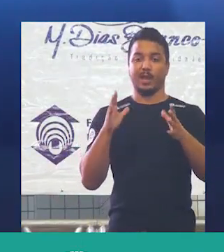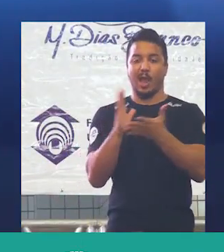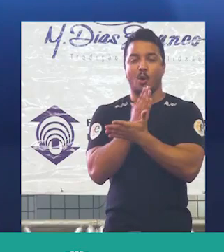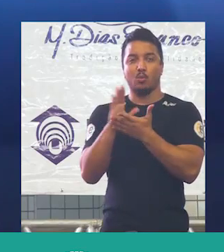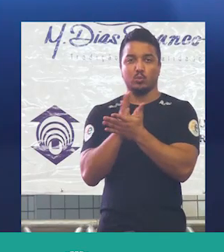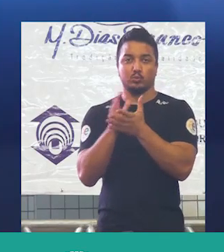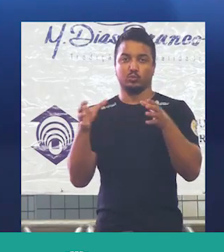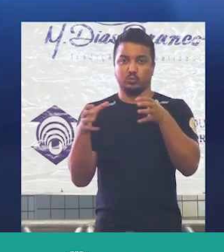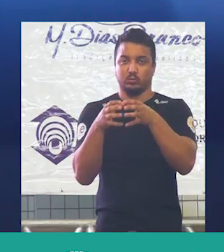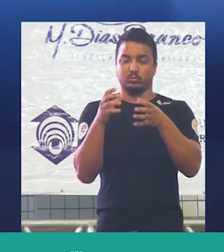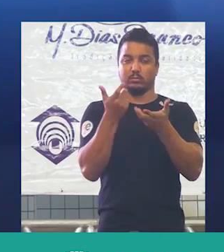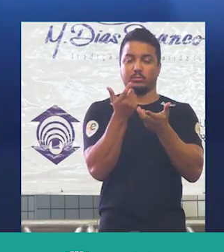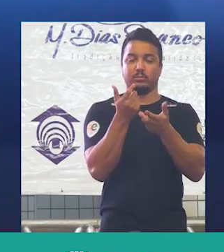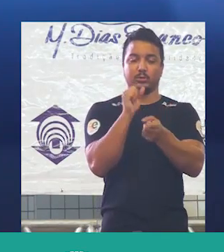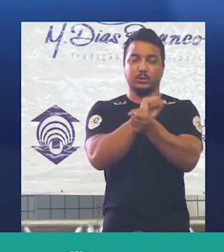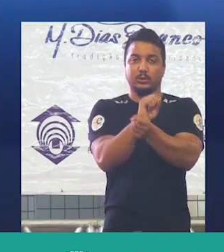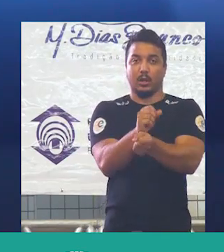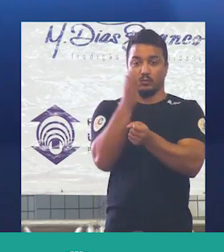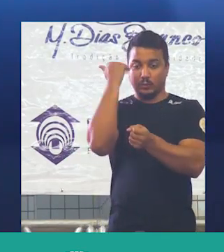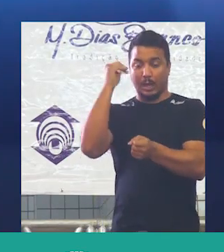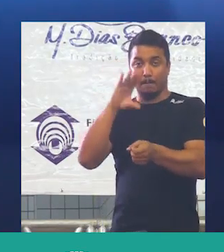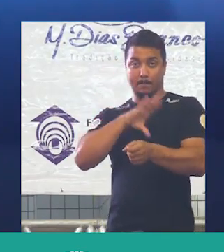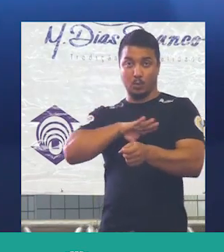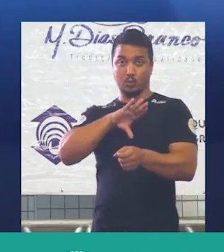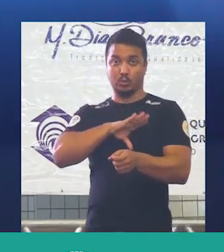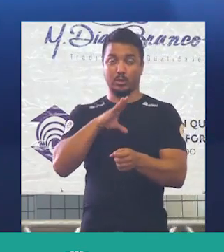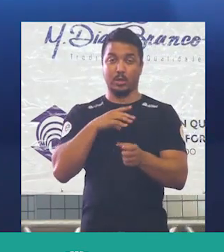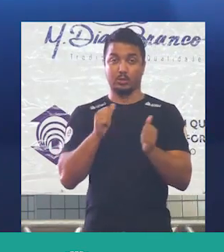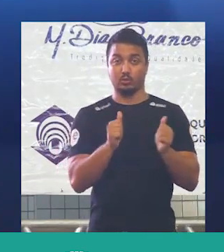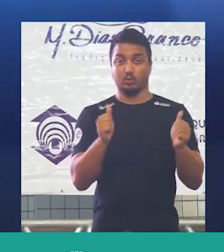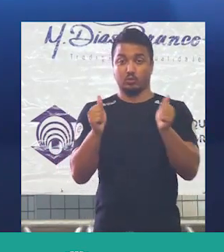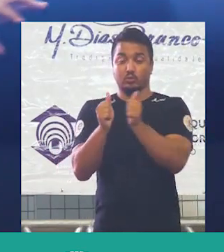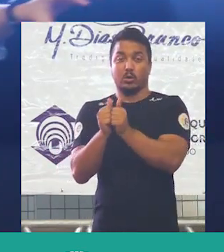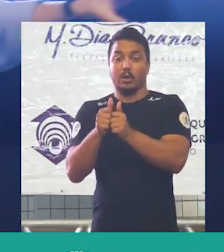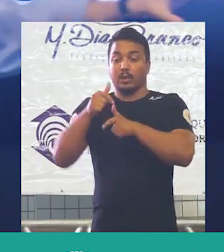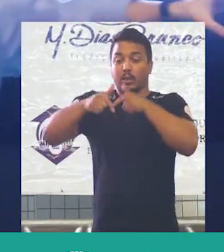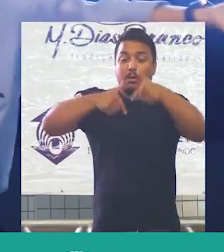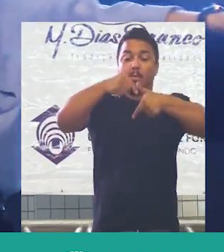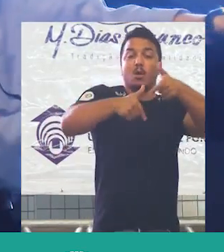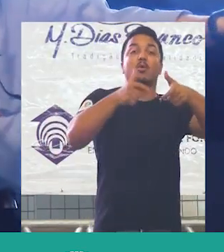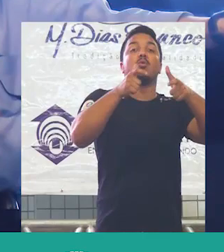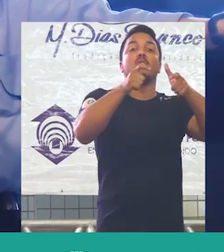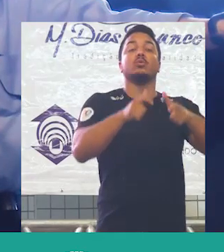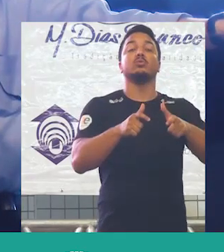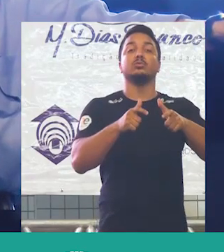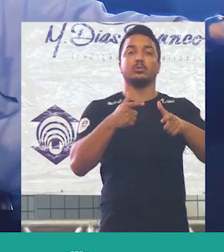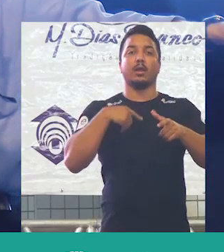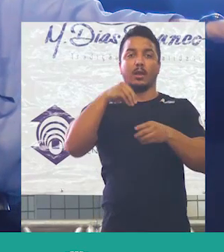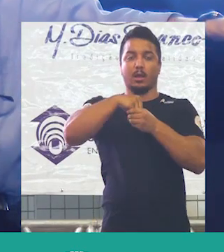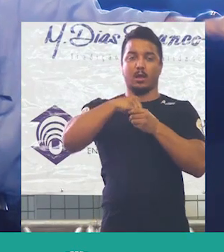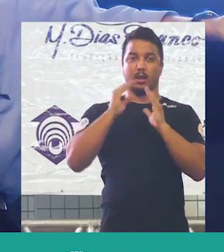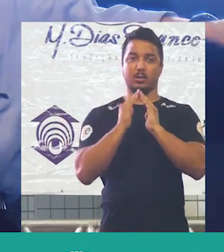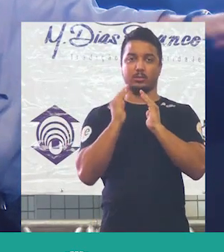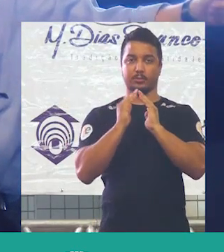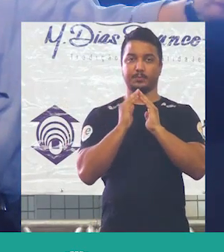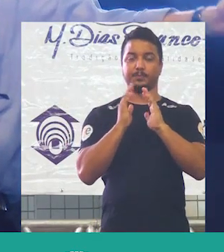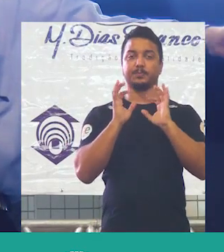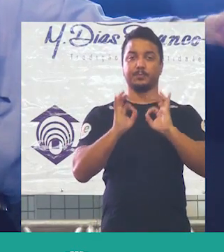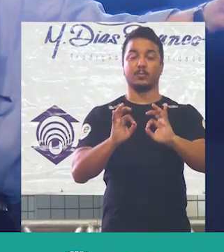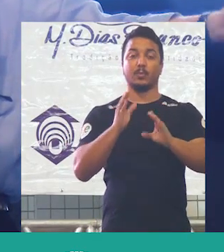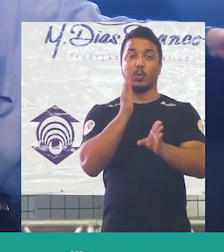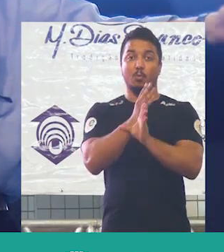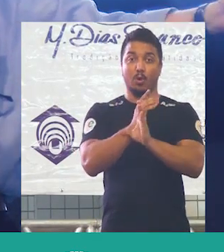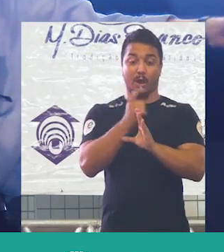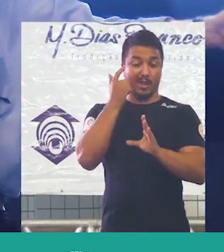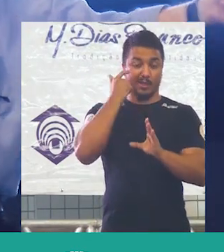alguns escravos que sabiam falar português e ia colocar para o trabalho doméstico, porque